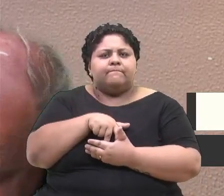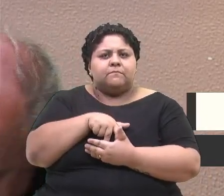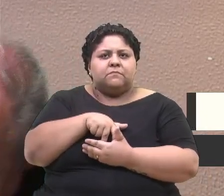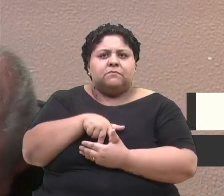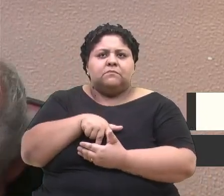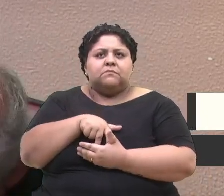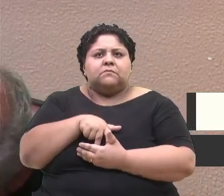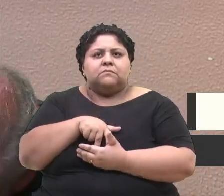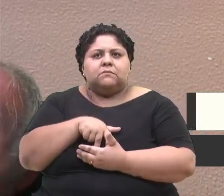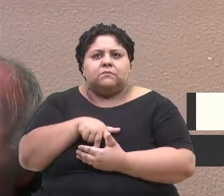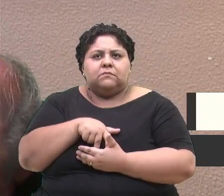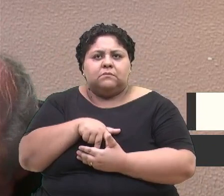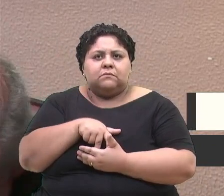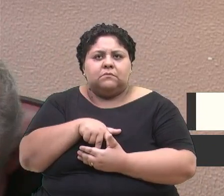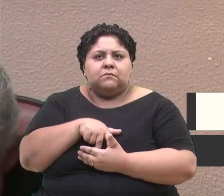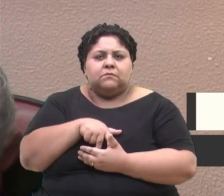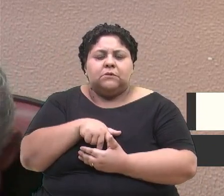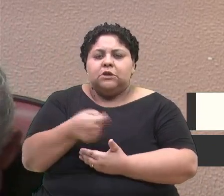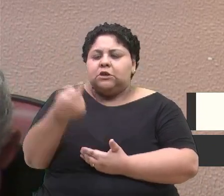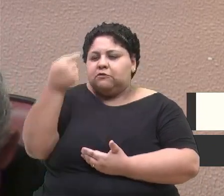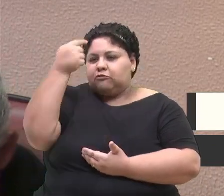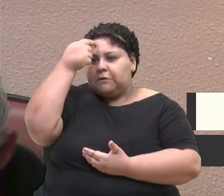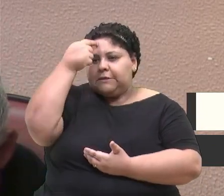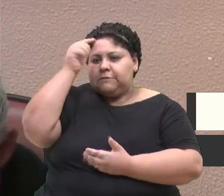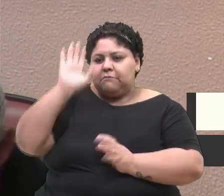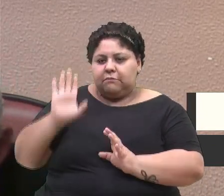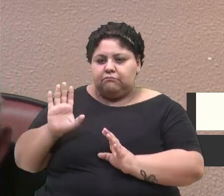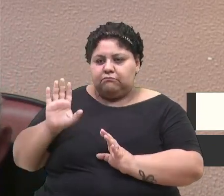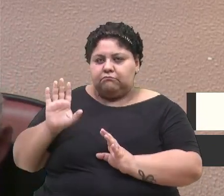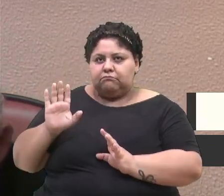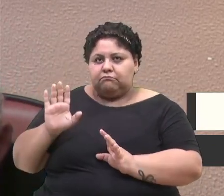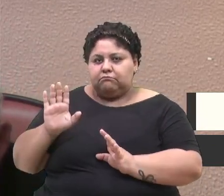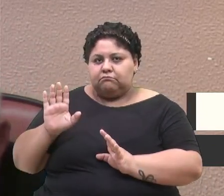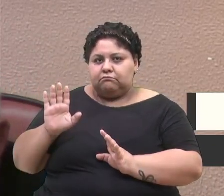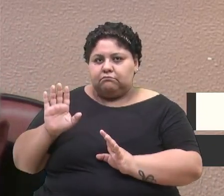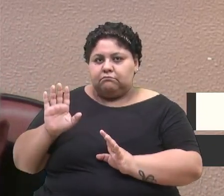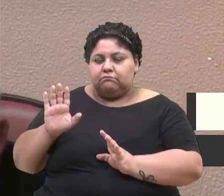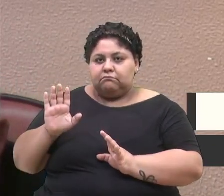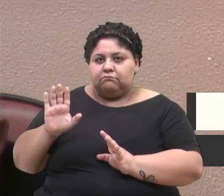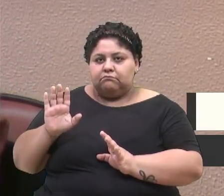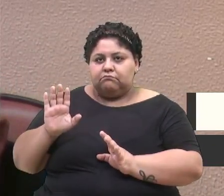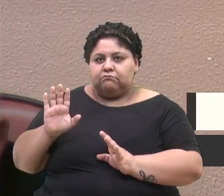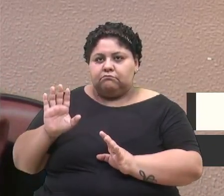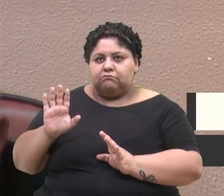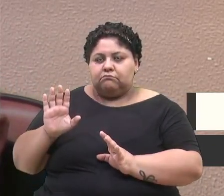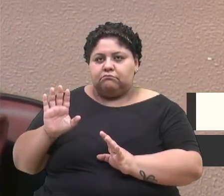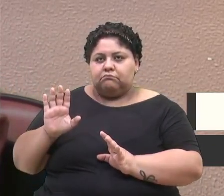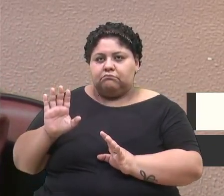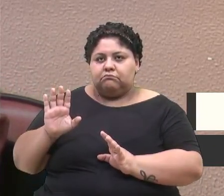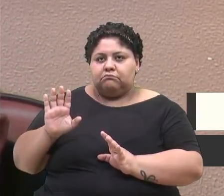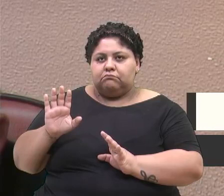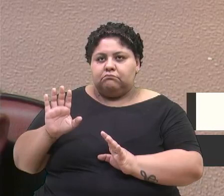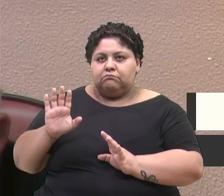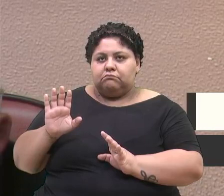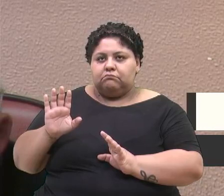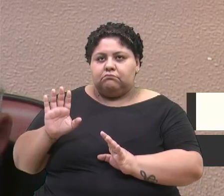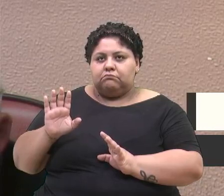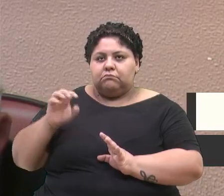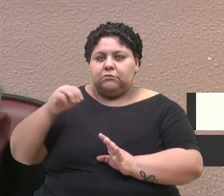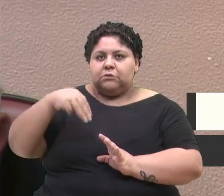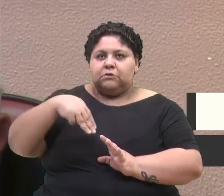seus meados de conhecimento, aí de conhecimento tanto através do